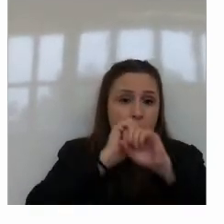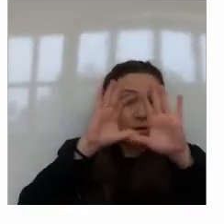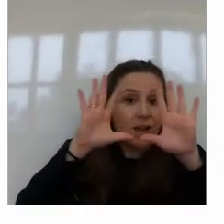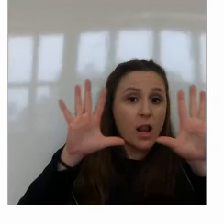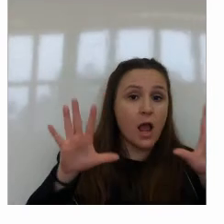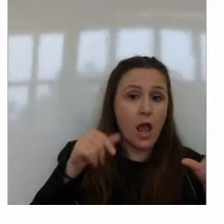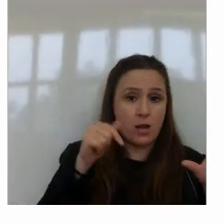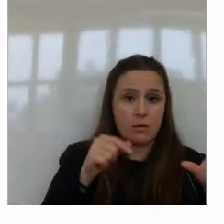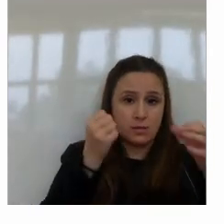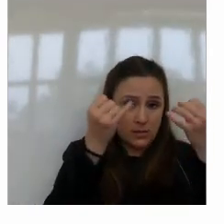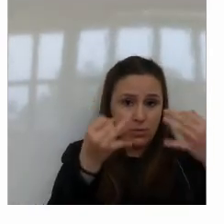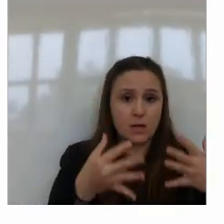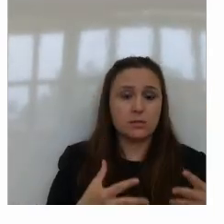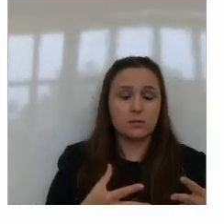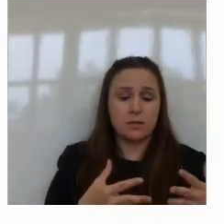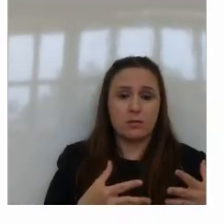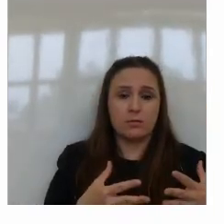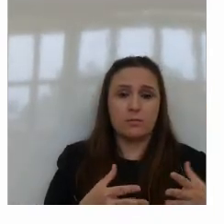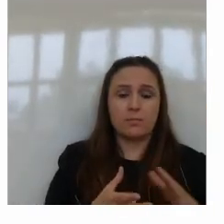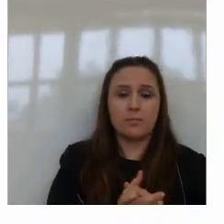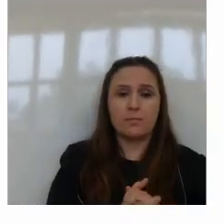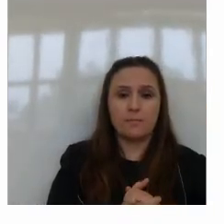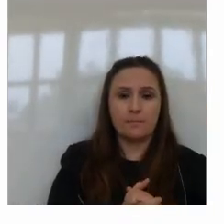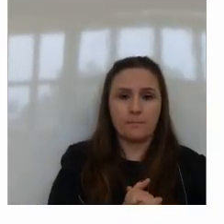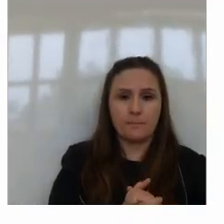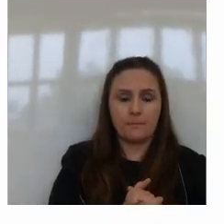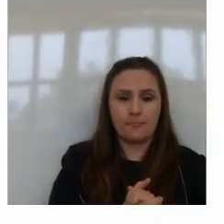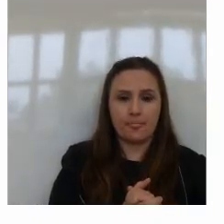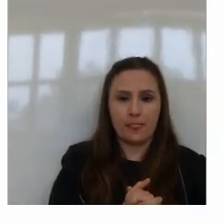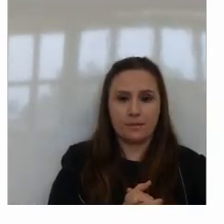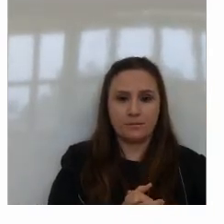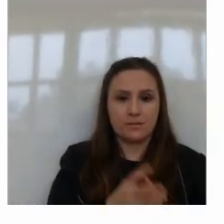Eu espero que tenha ficado clara essa